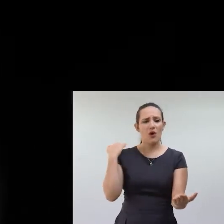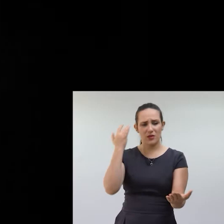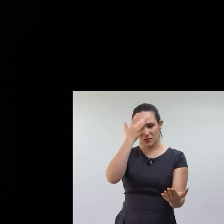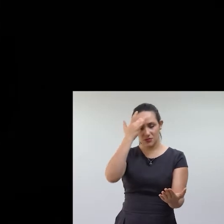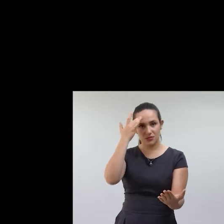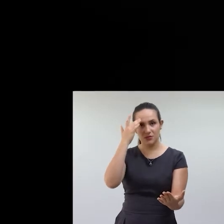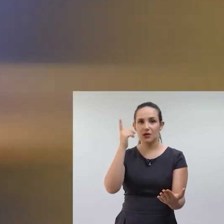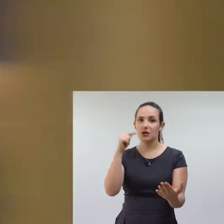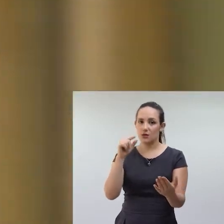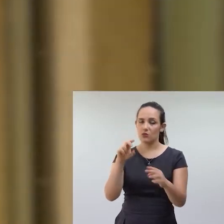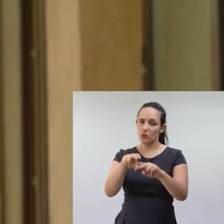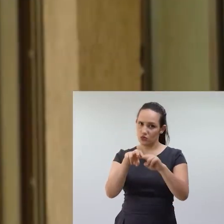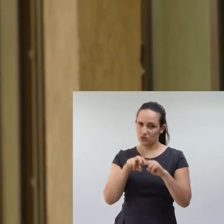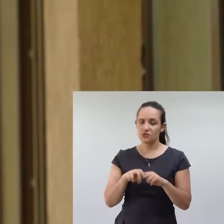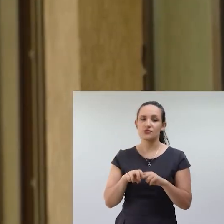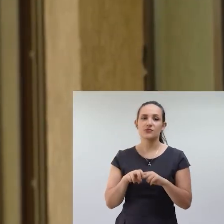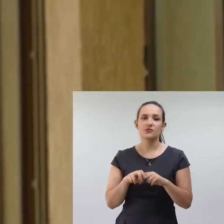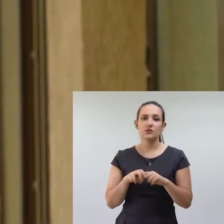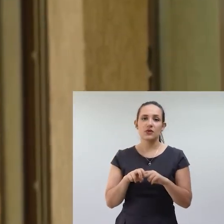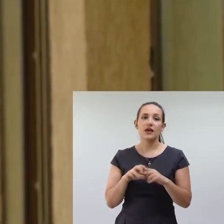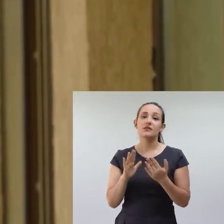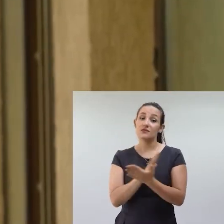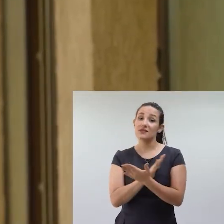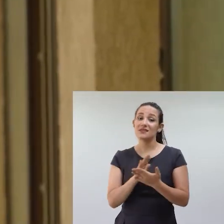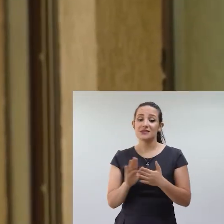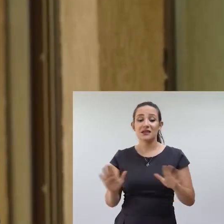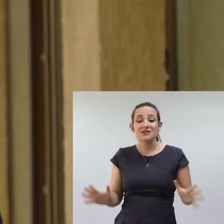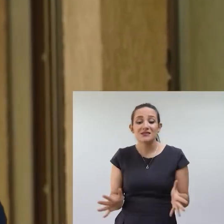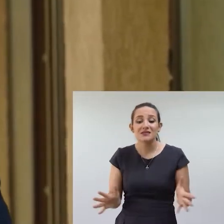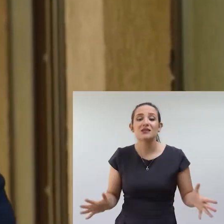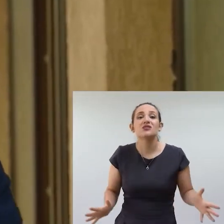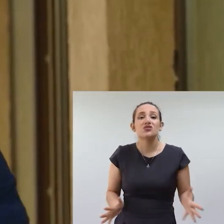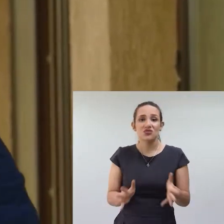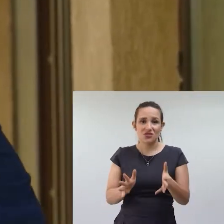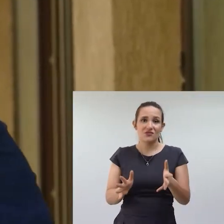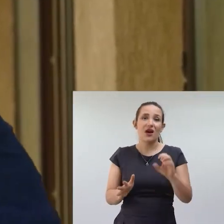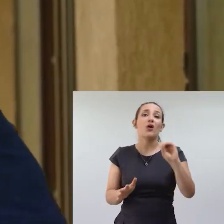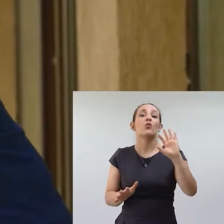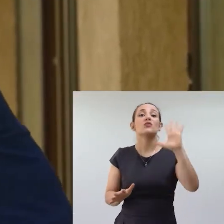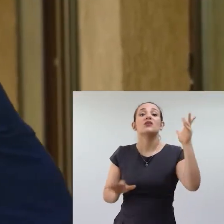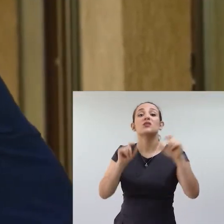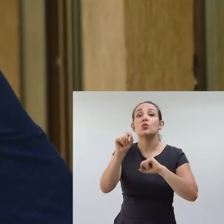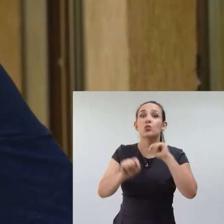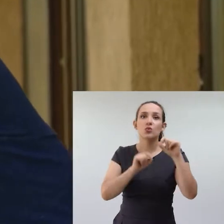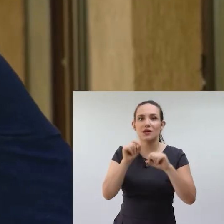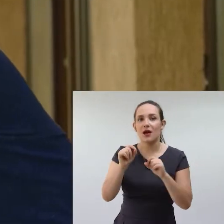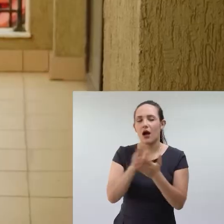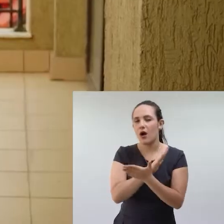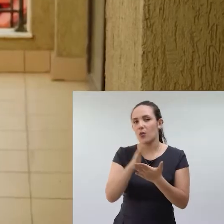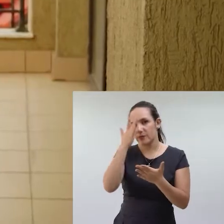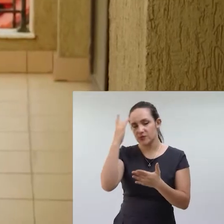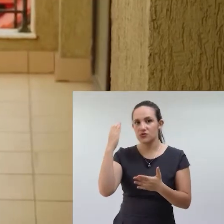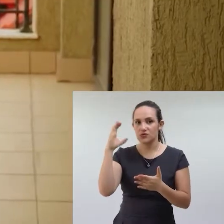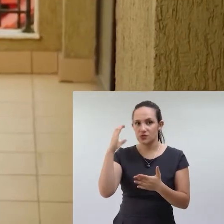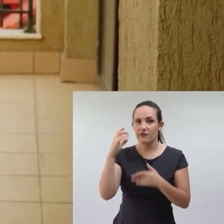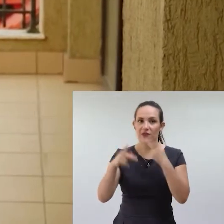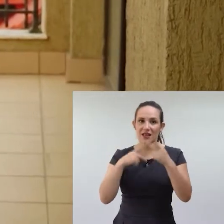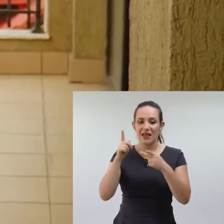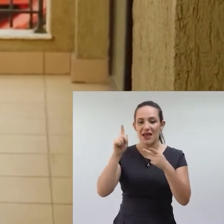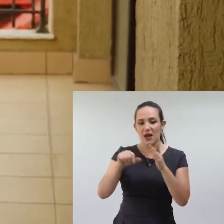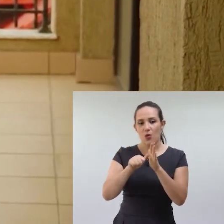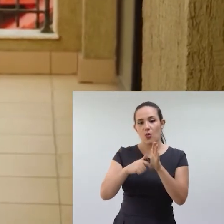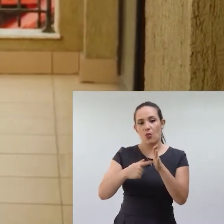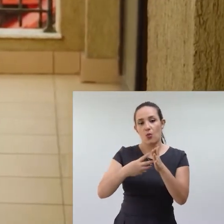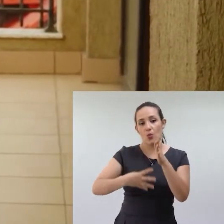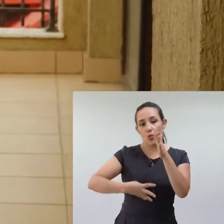da perda. Esses são alguns dos sentimentos que fazem parte do que os especialistas em saúde mental chamam de